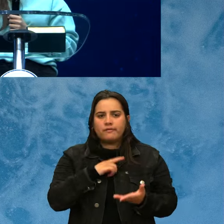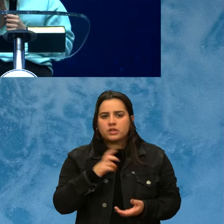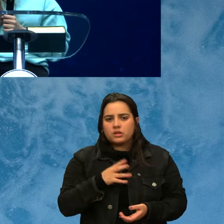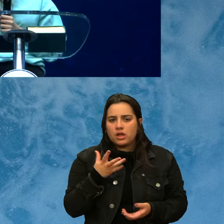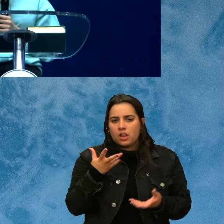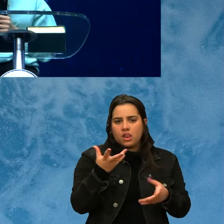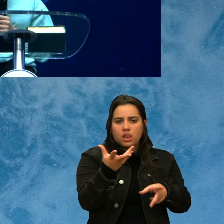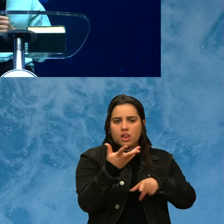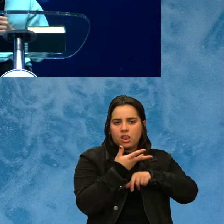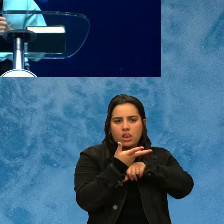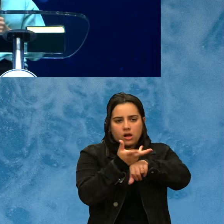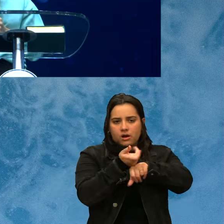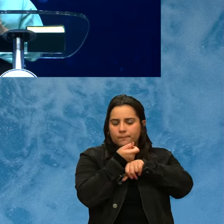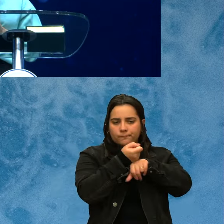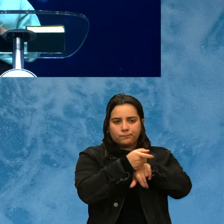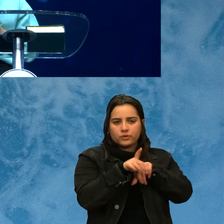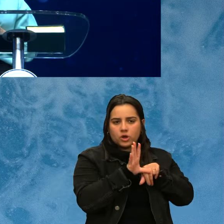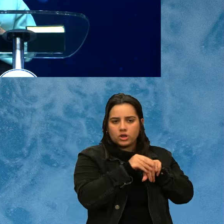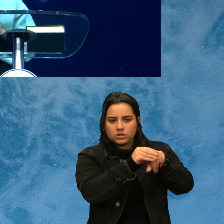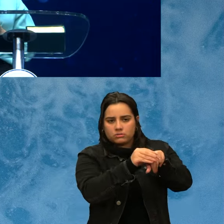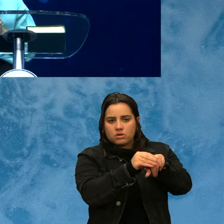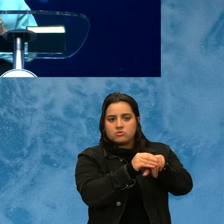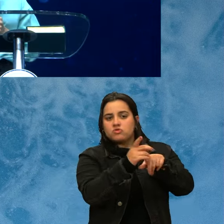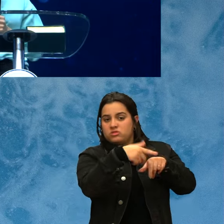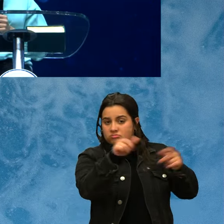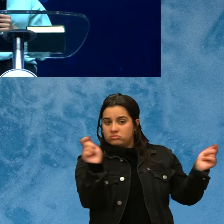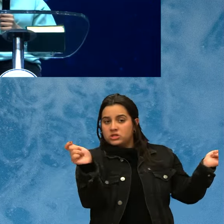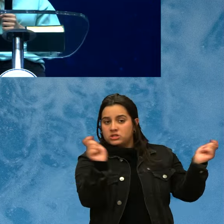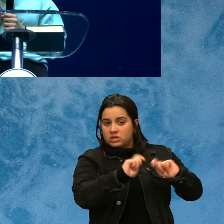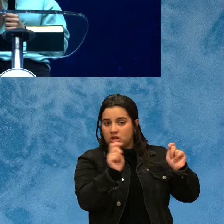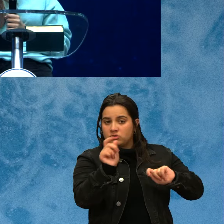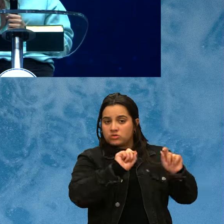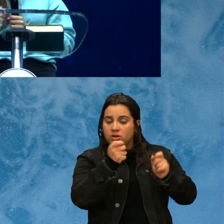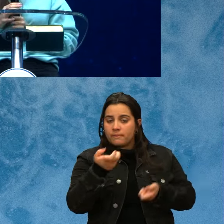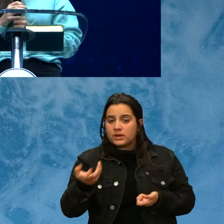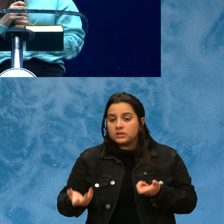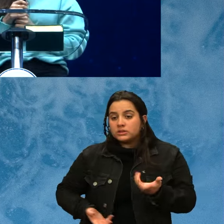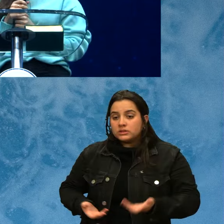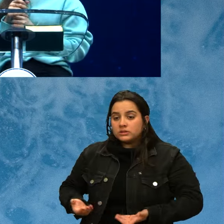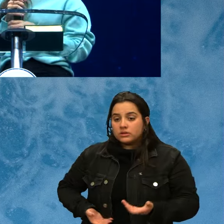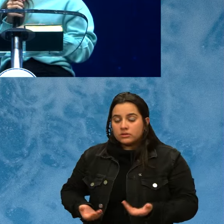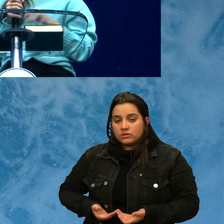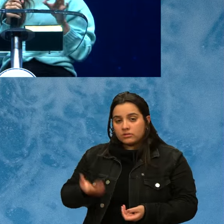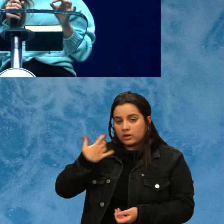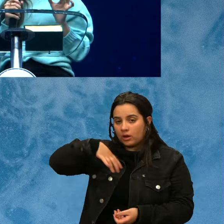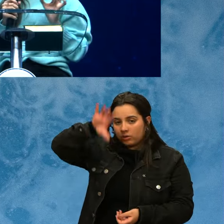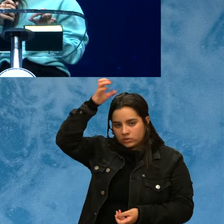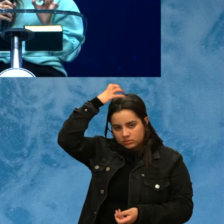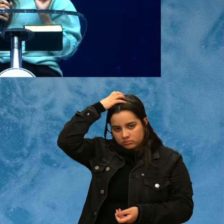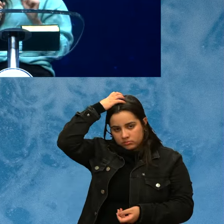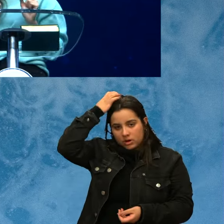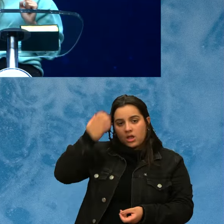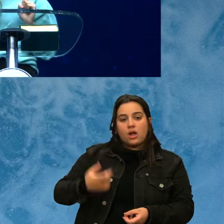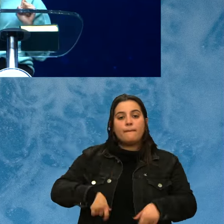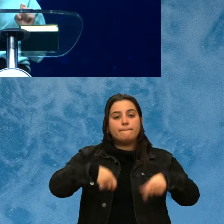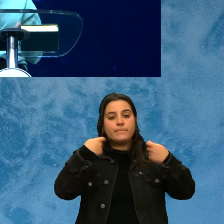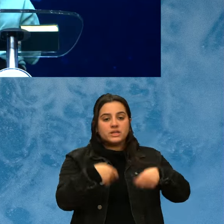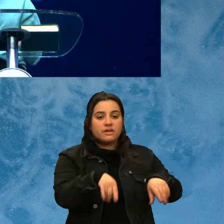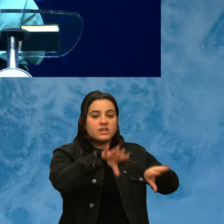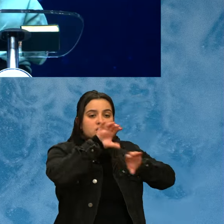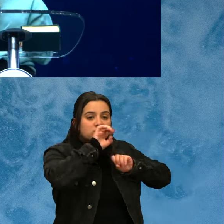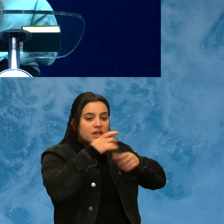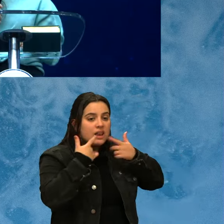vários campos do conhecimento e fossem capacitados para servir no palácio do rei. Ele devia ensinar-lhes a língua e a literatura